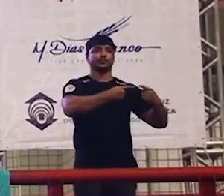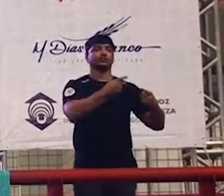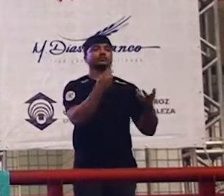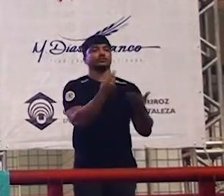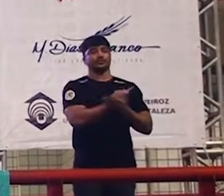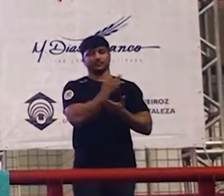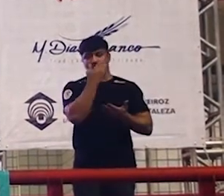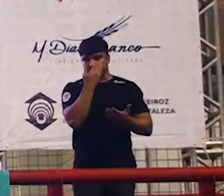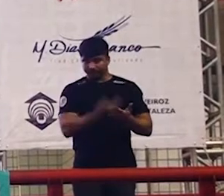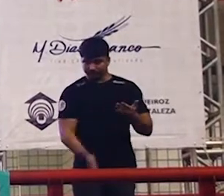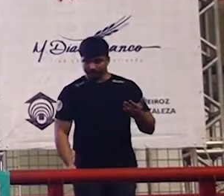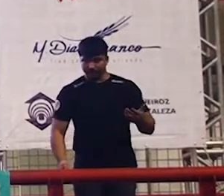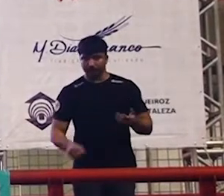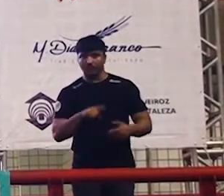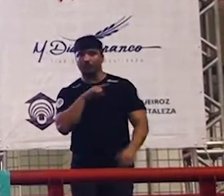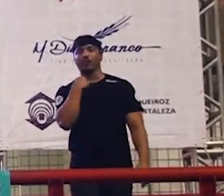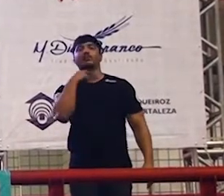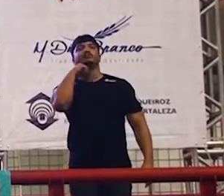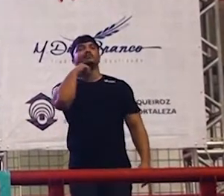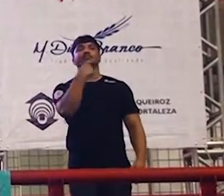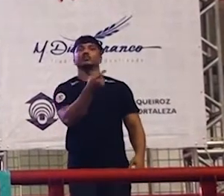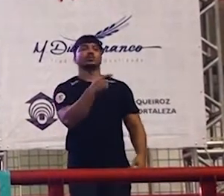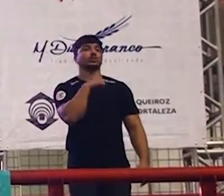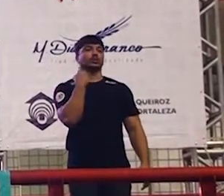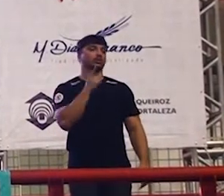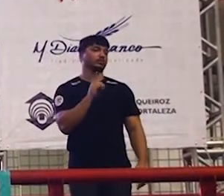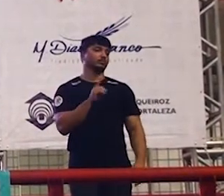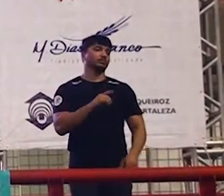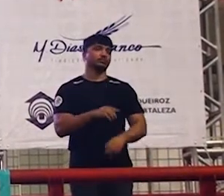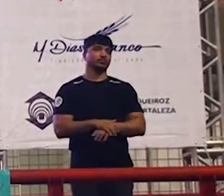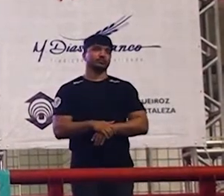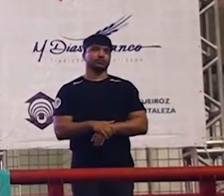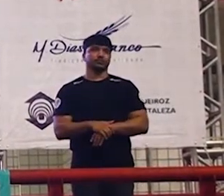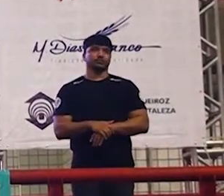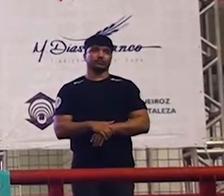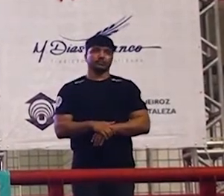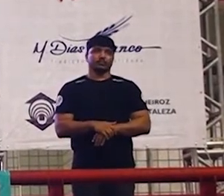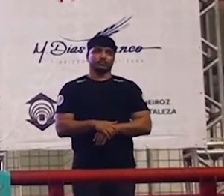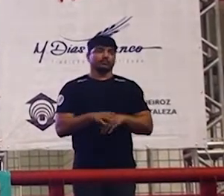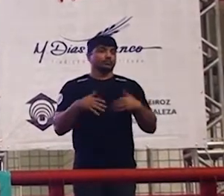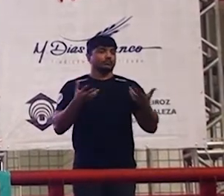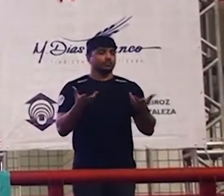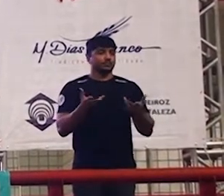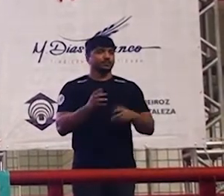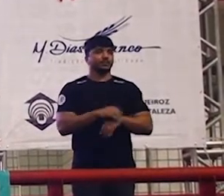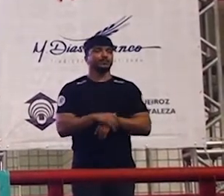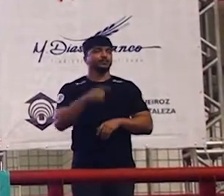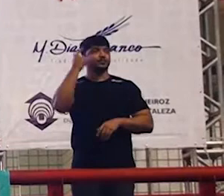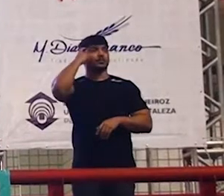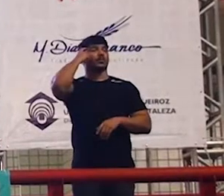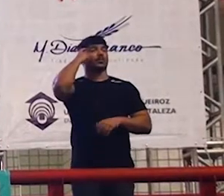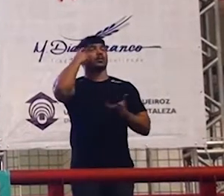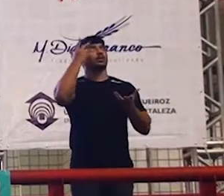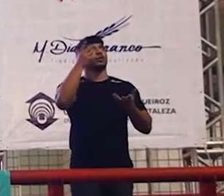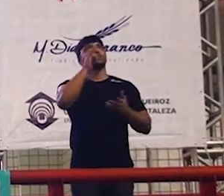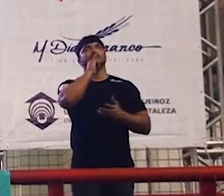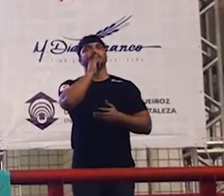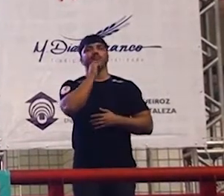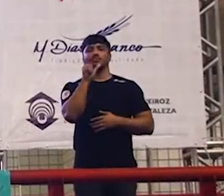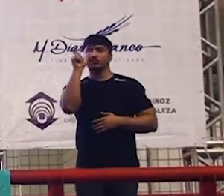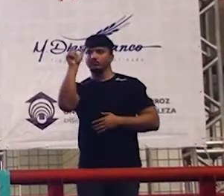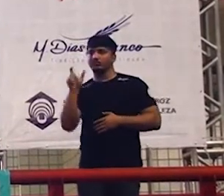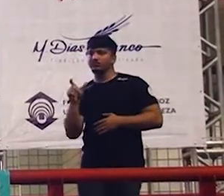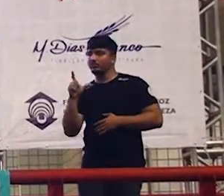falha. Morre sem alcançar esse status para a família. Então pense, se ele é um